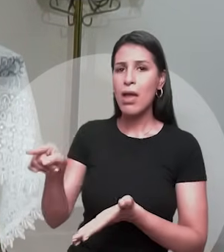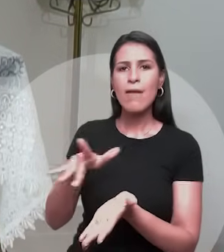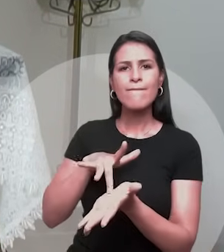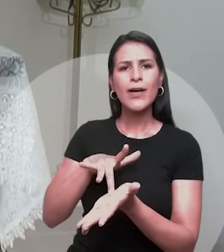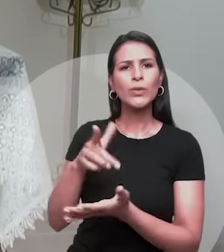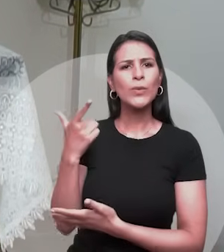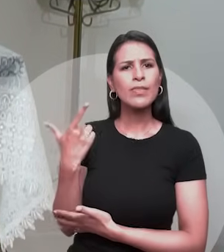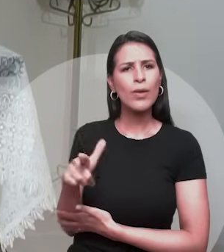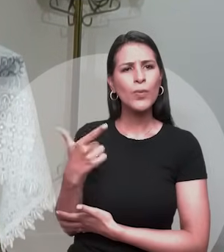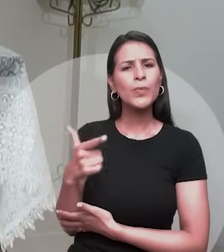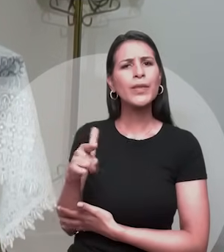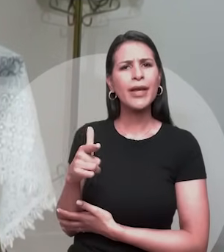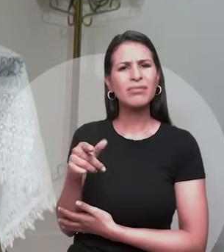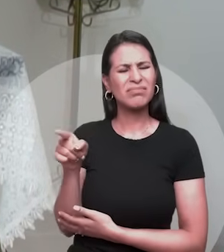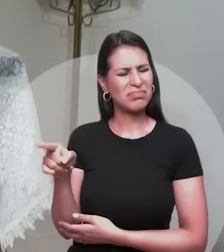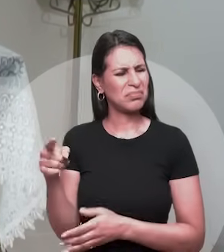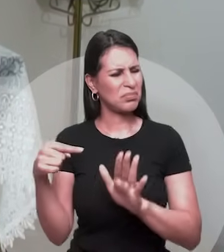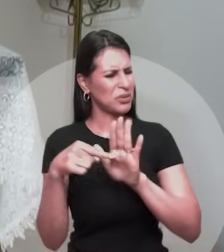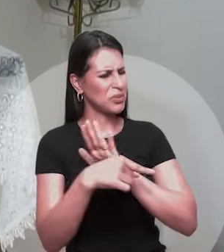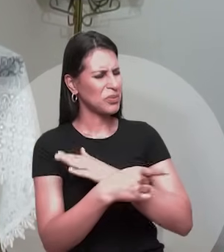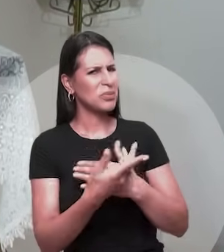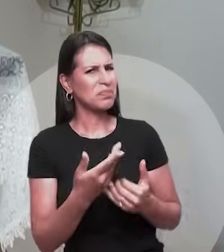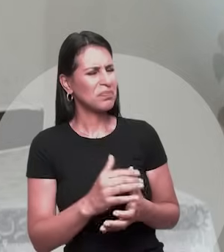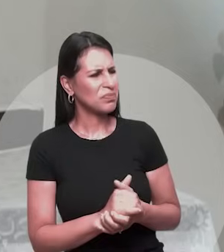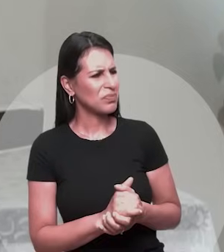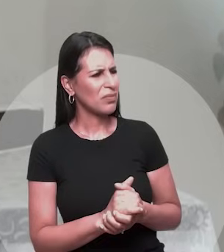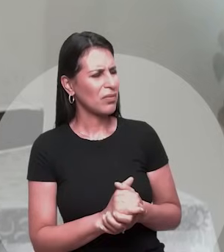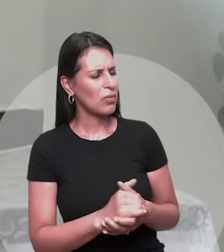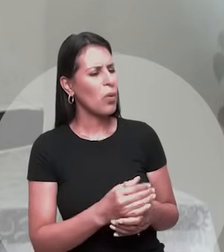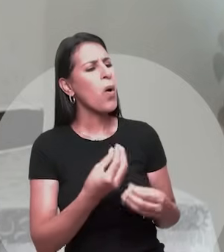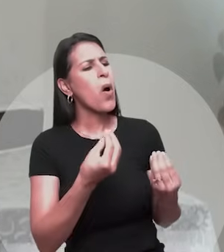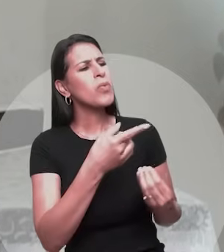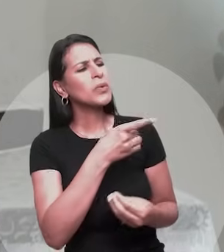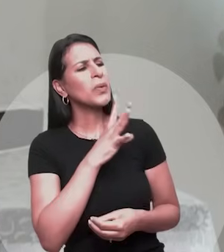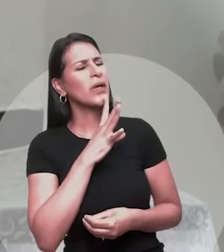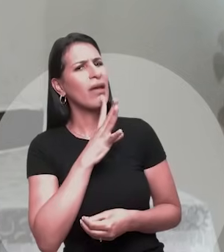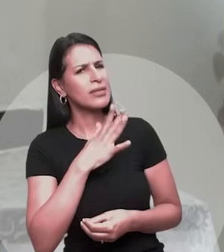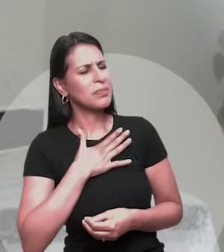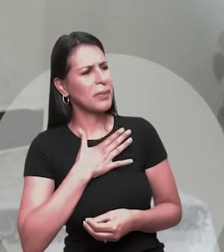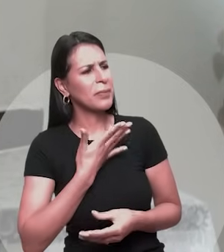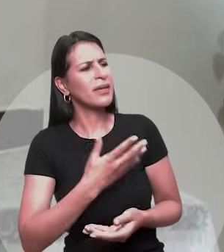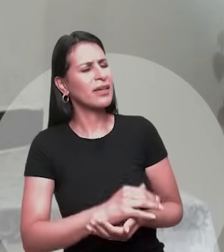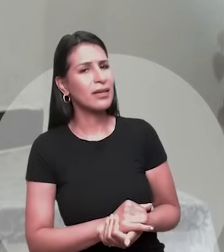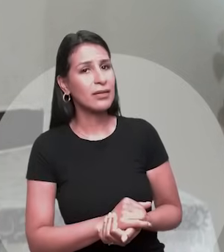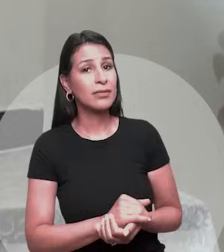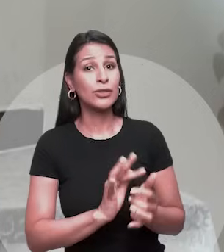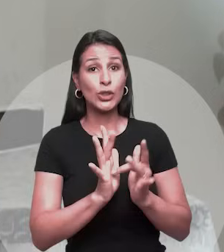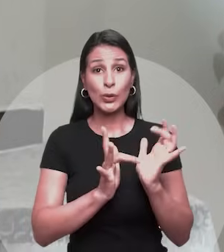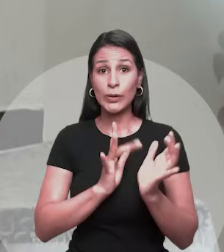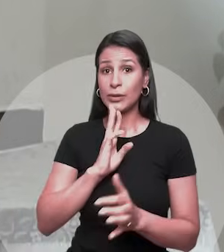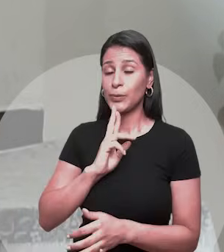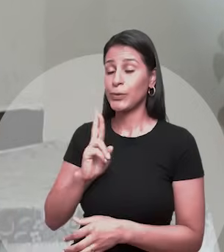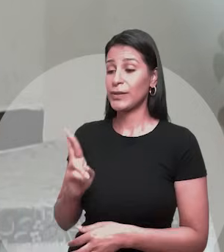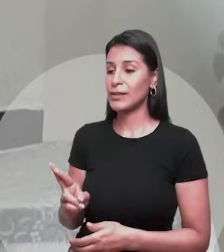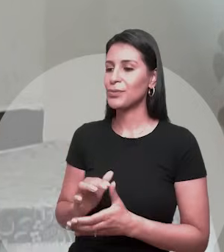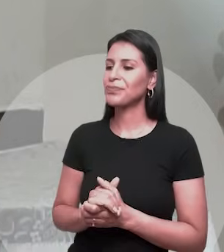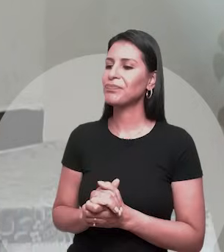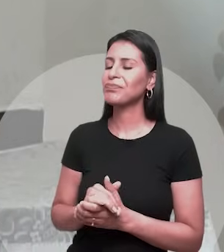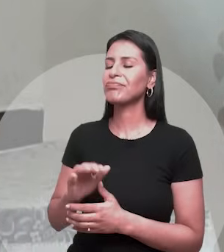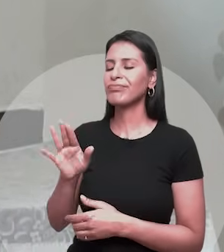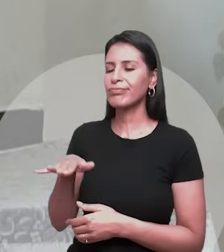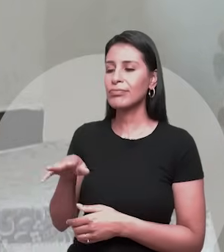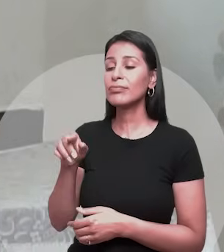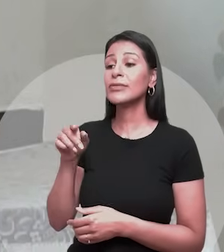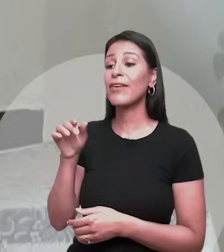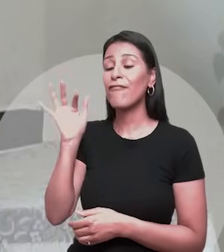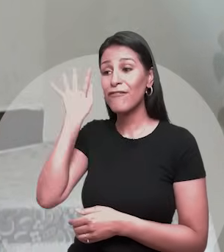fingimento algum. Natanael perguntou a Jesus: De onde o Senhor me conhece? Jesus respondeu: